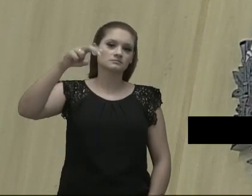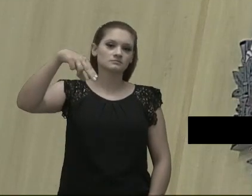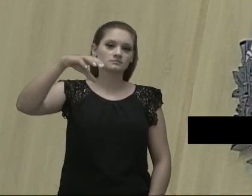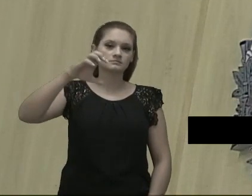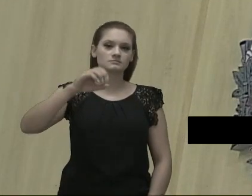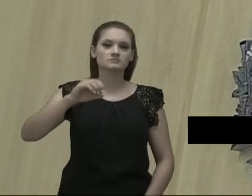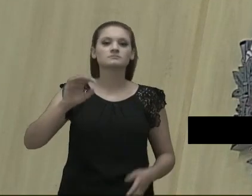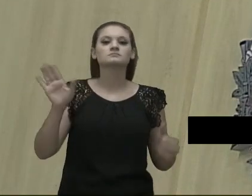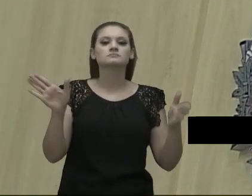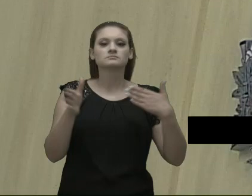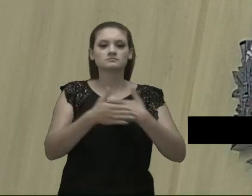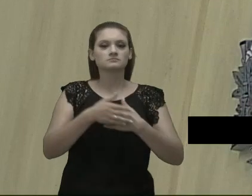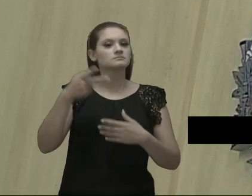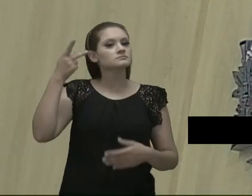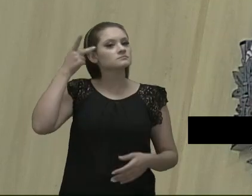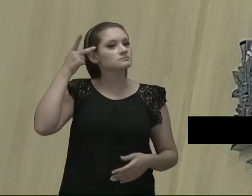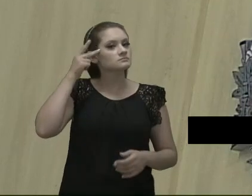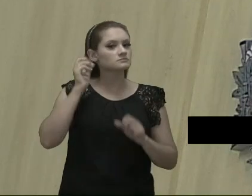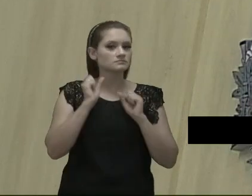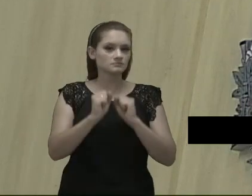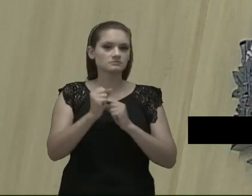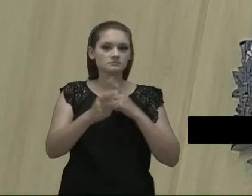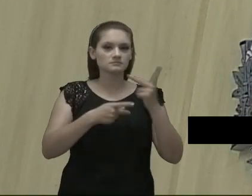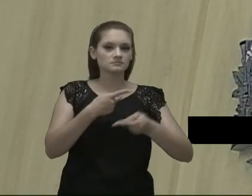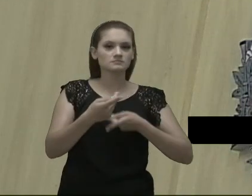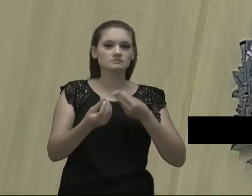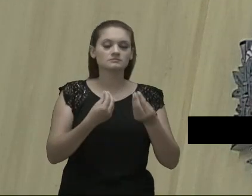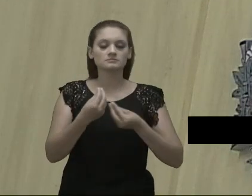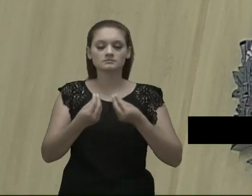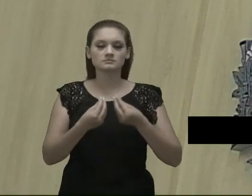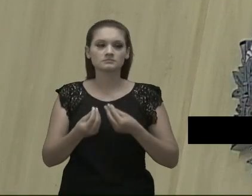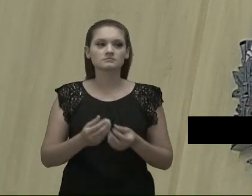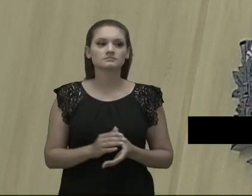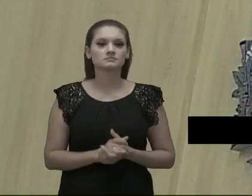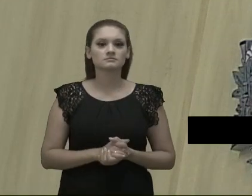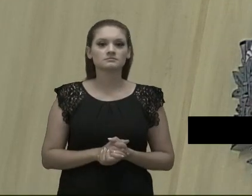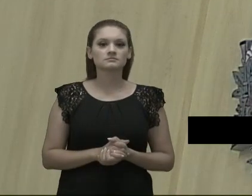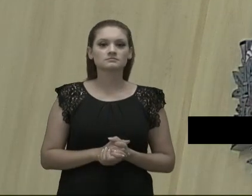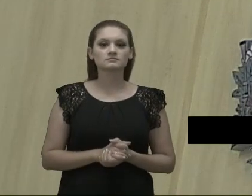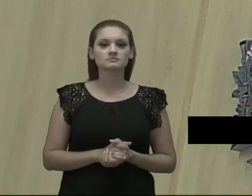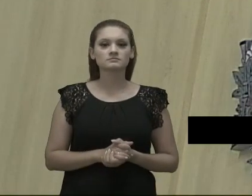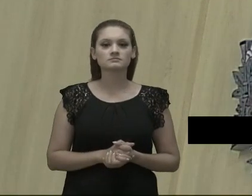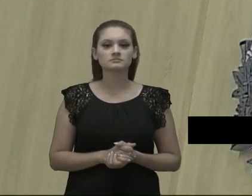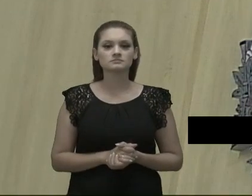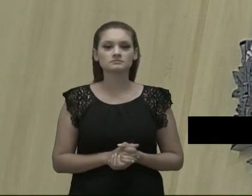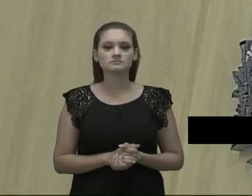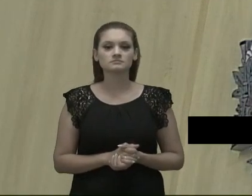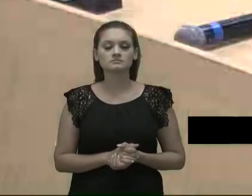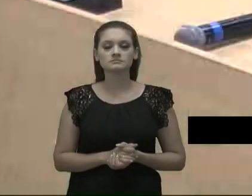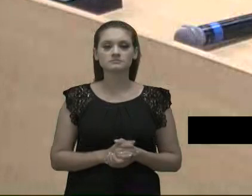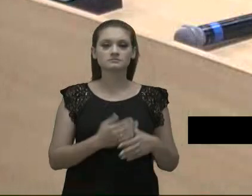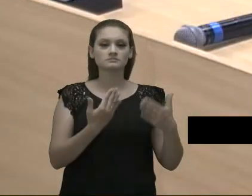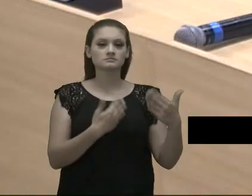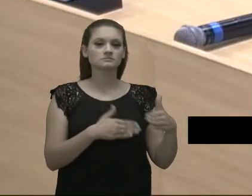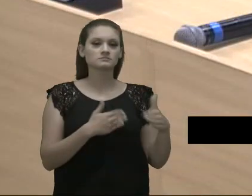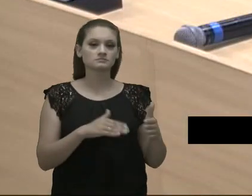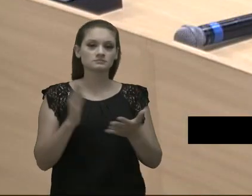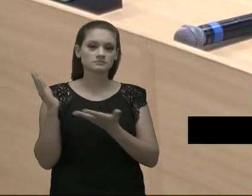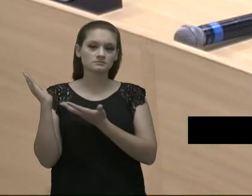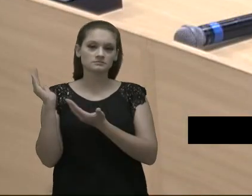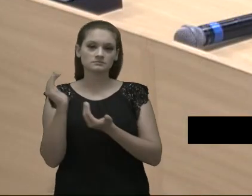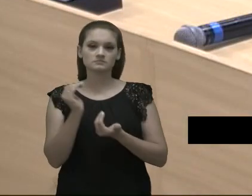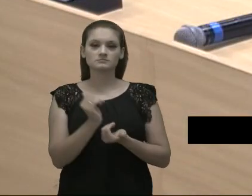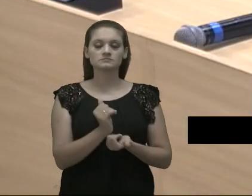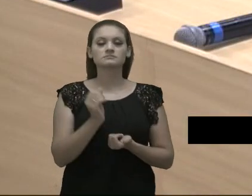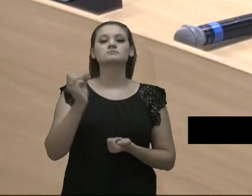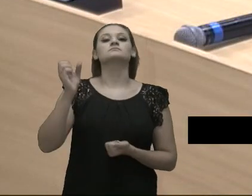São Paulo e tal. Você pode escrever pra gente como que foi esse processo? A lisura desse processo? O processo seletivo, ele vem todo da